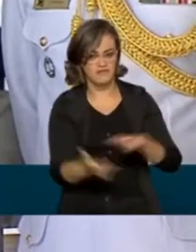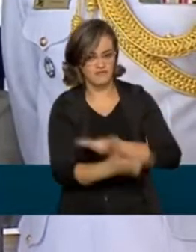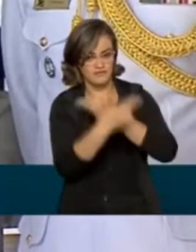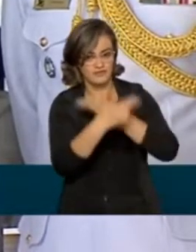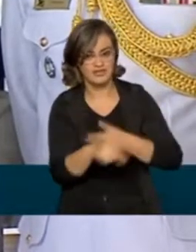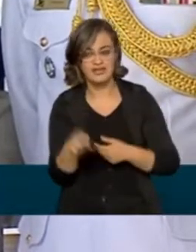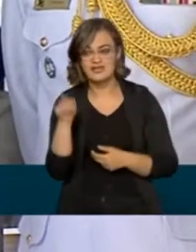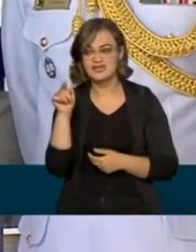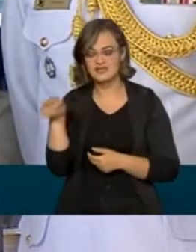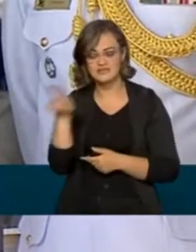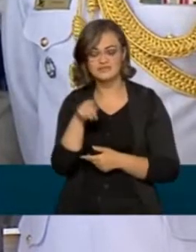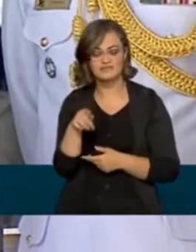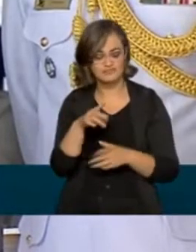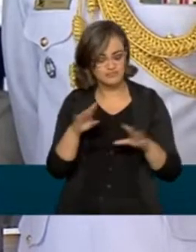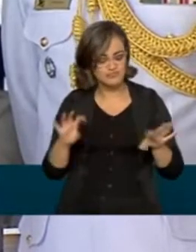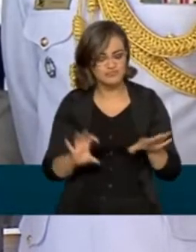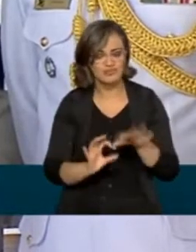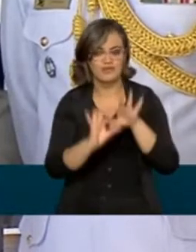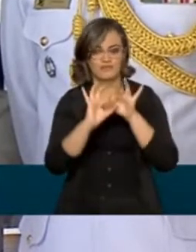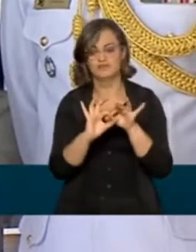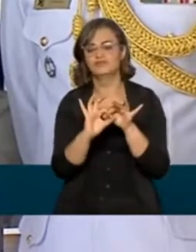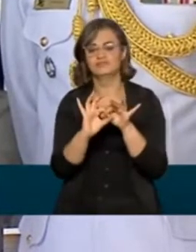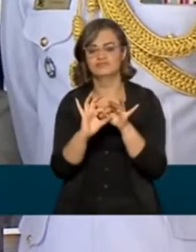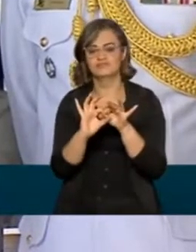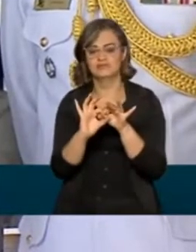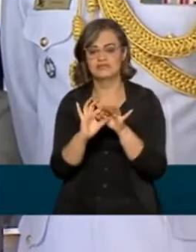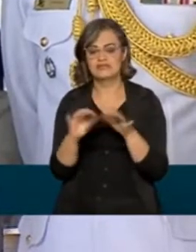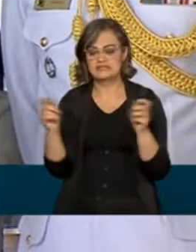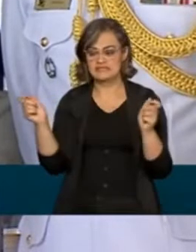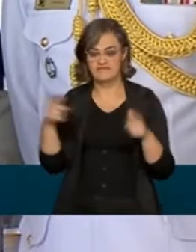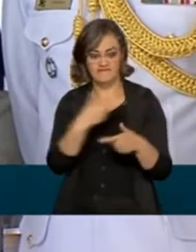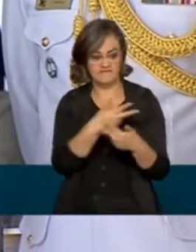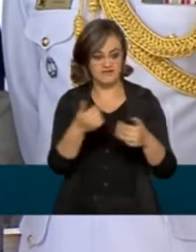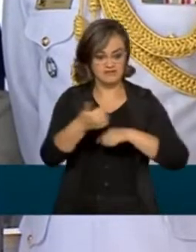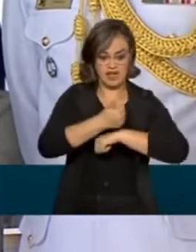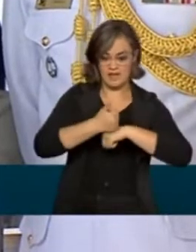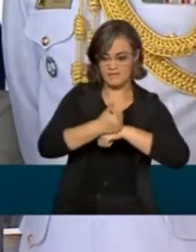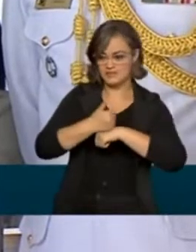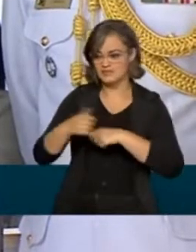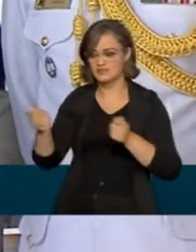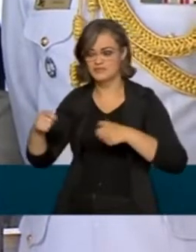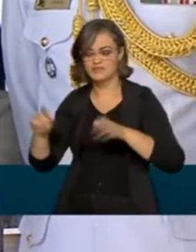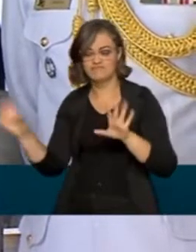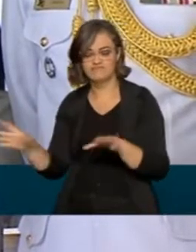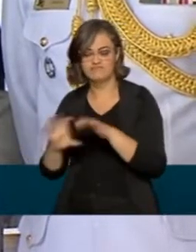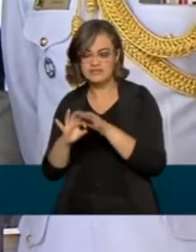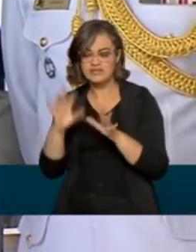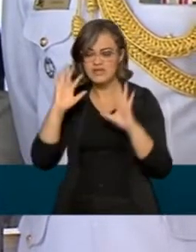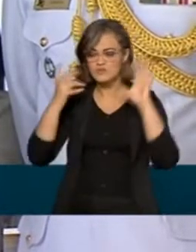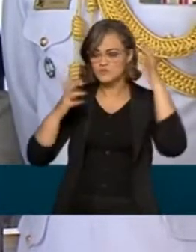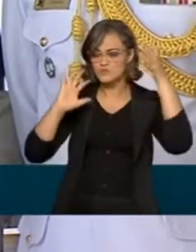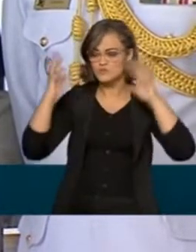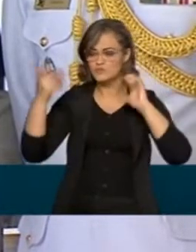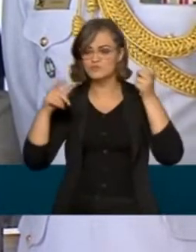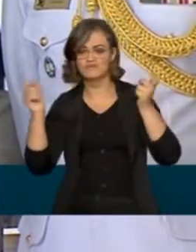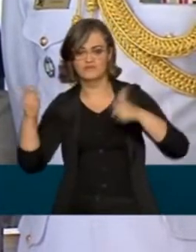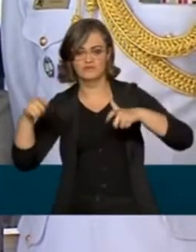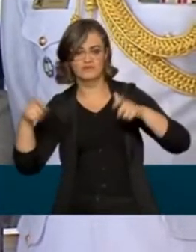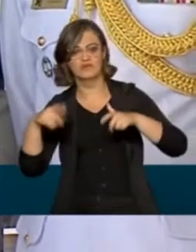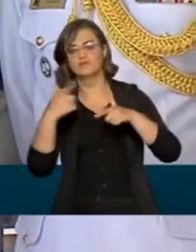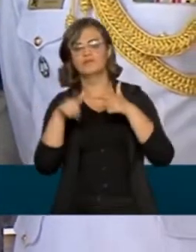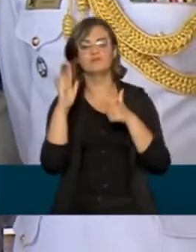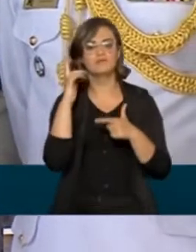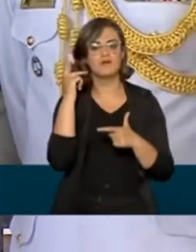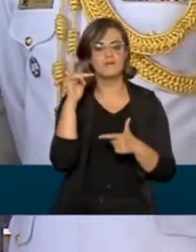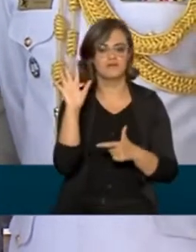para integração de esforços, complementação de capacitações e busca por soluções sinérgicas a problemas